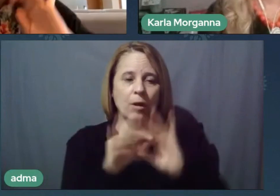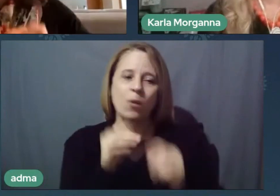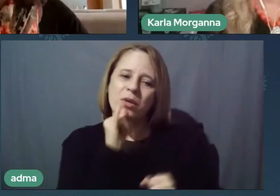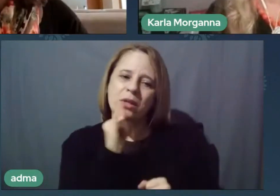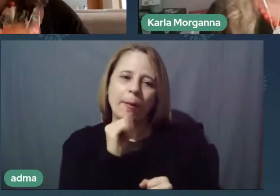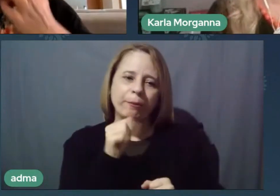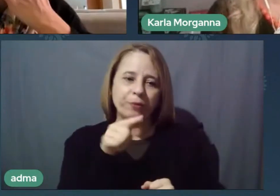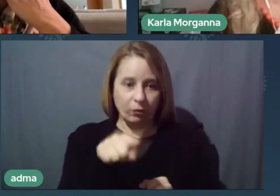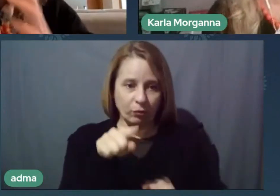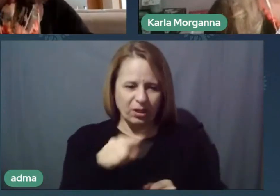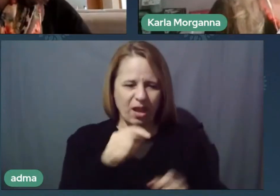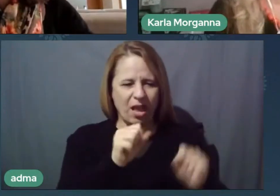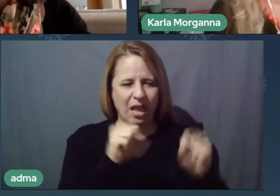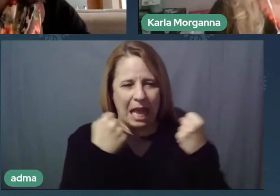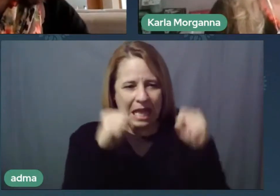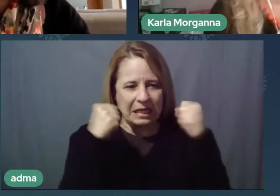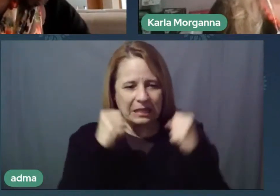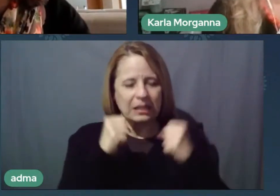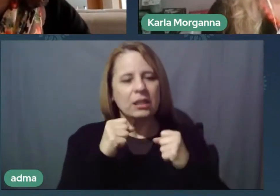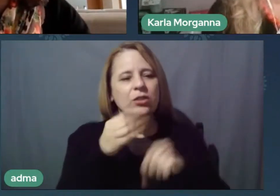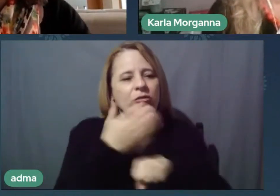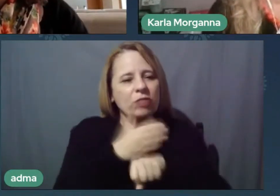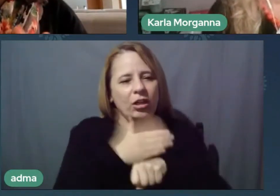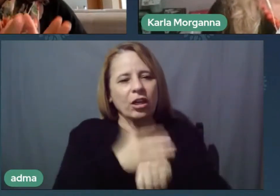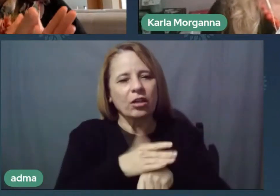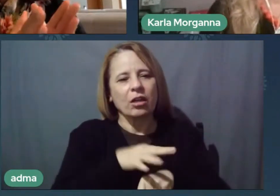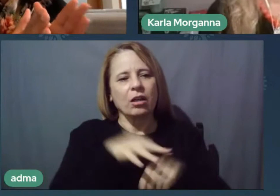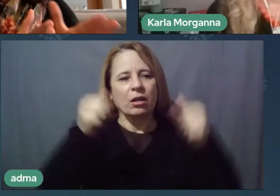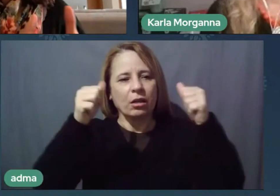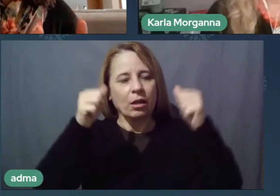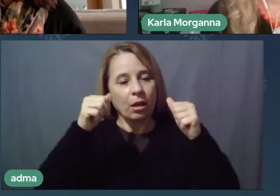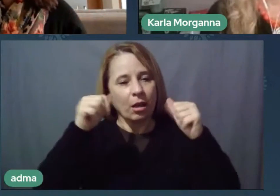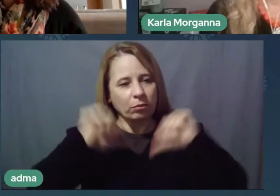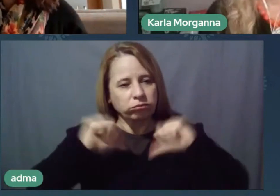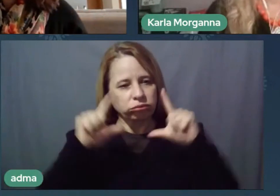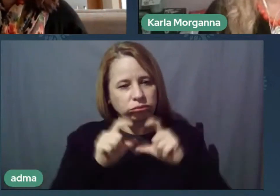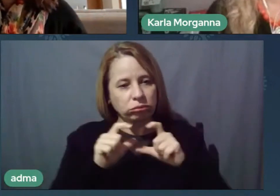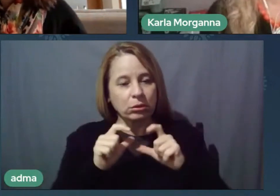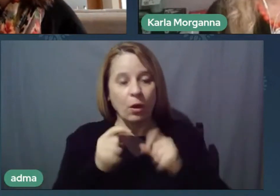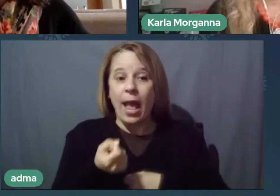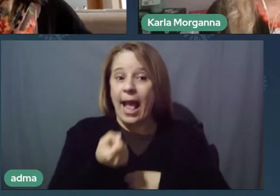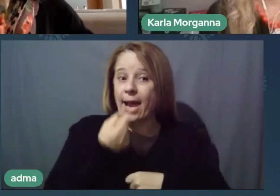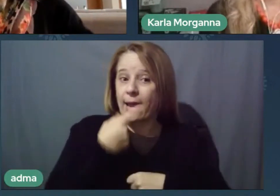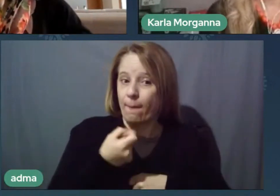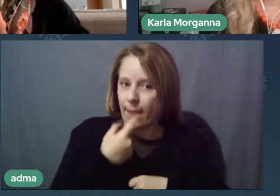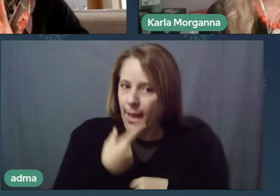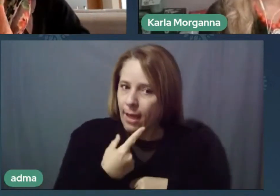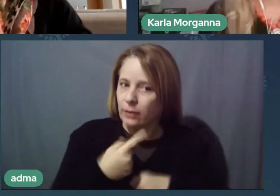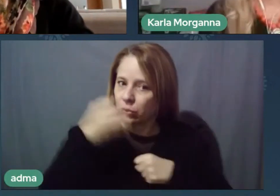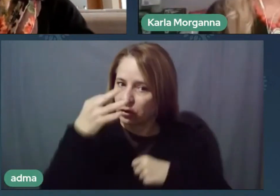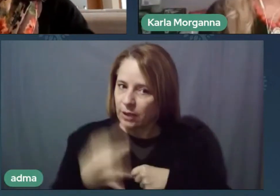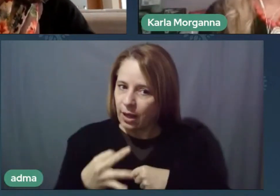esse exercício respiratório que a crise vai diminuir. Não, faça a utilização da medicação adequada, faça